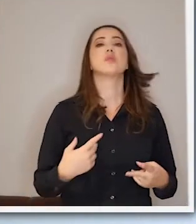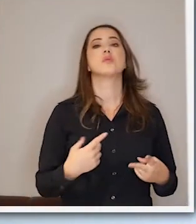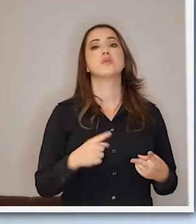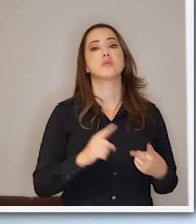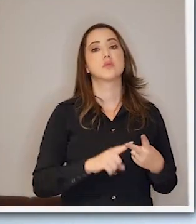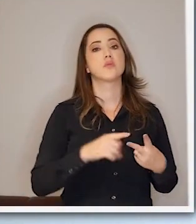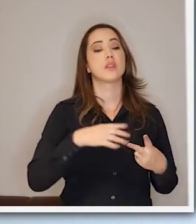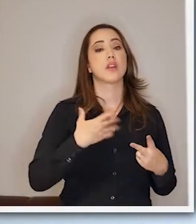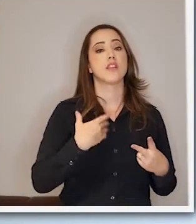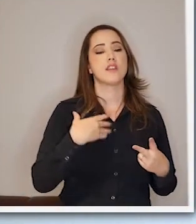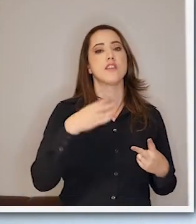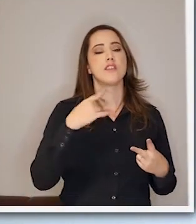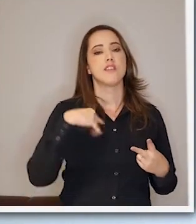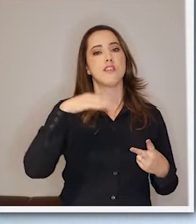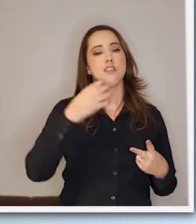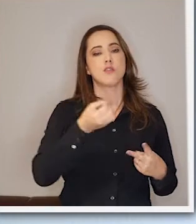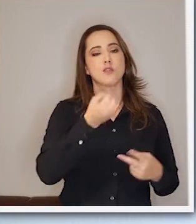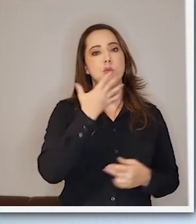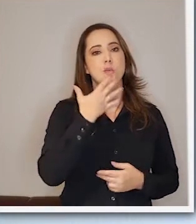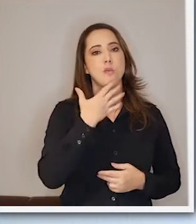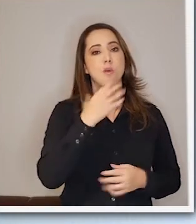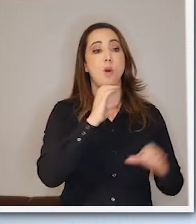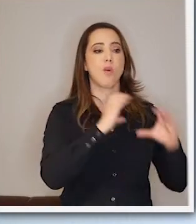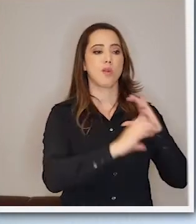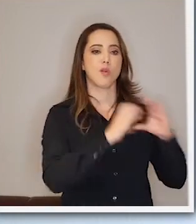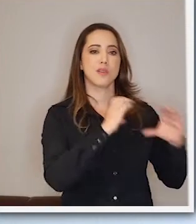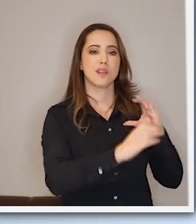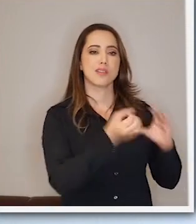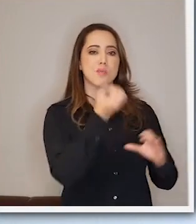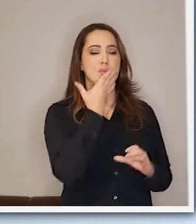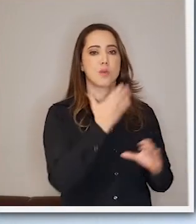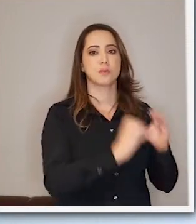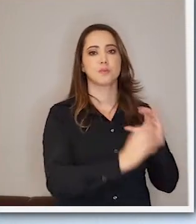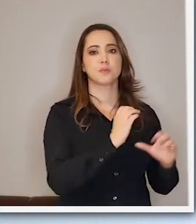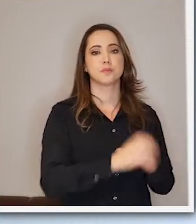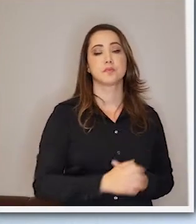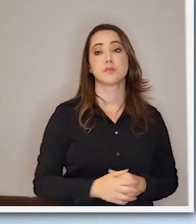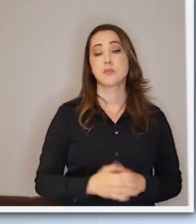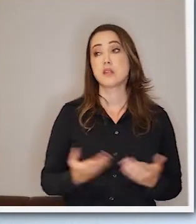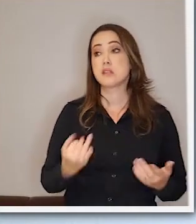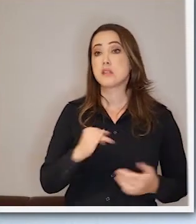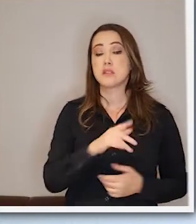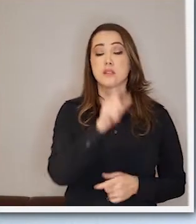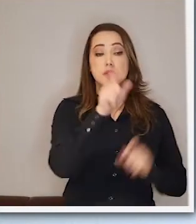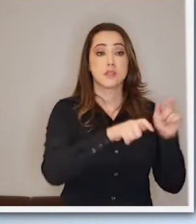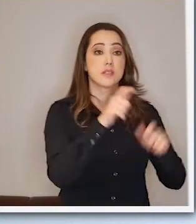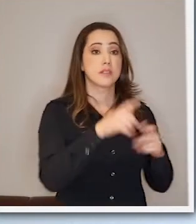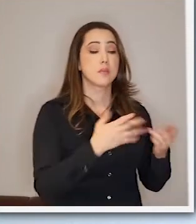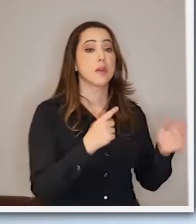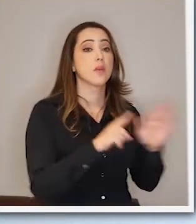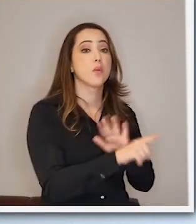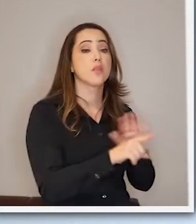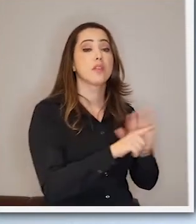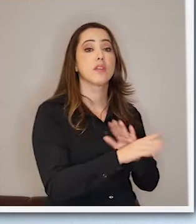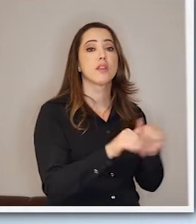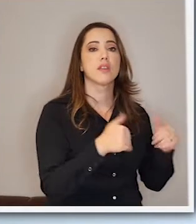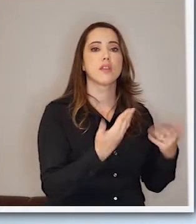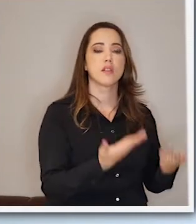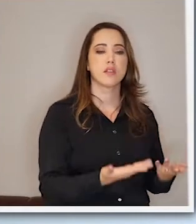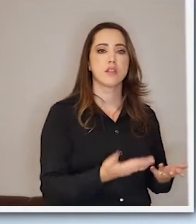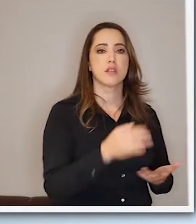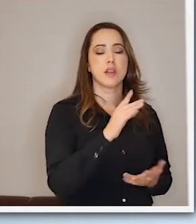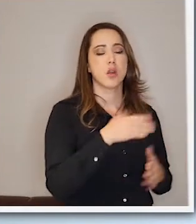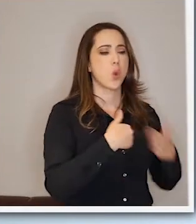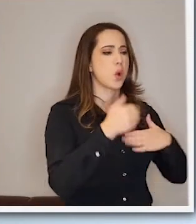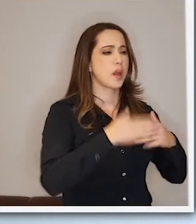limitação física Físico. e o talento é a comunicação. Se você perguntar, por exemplo,